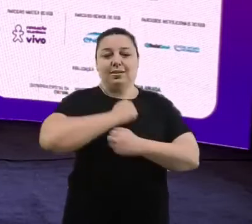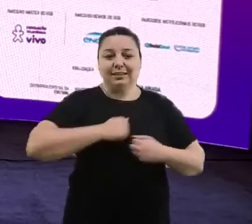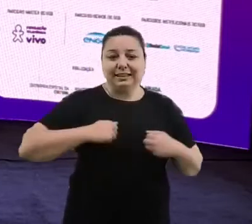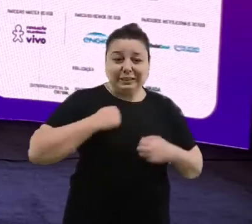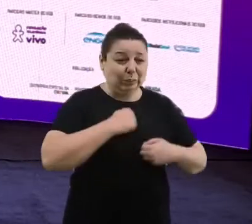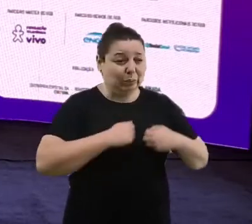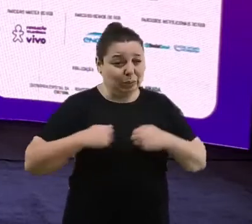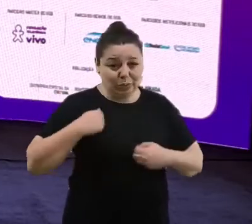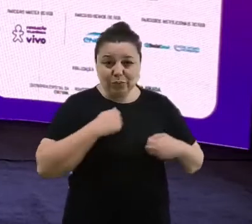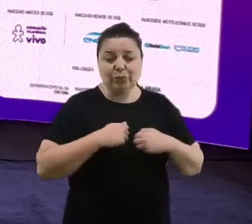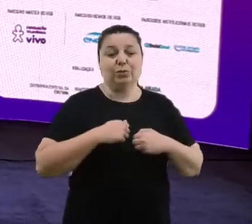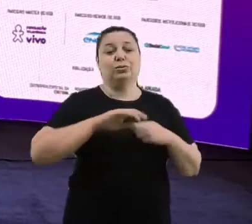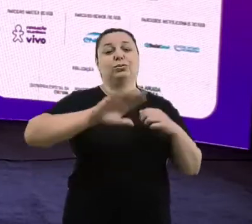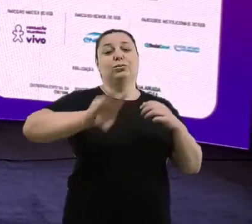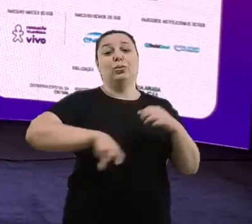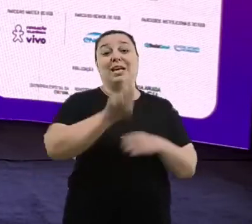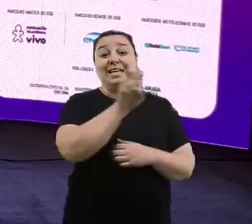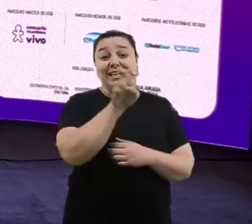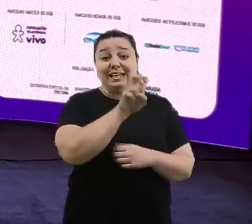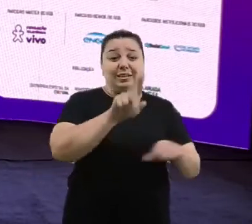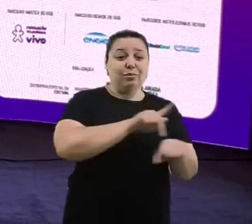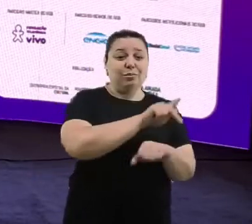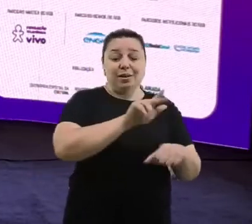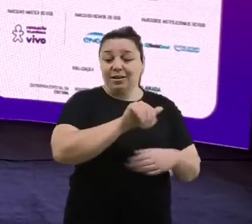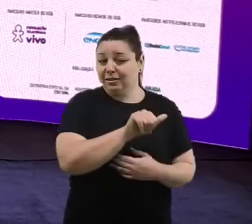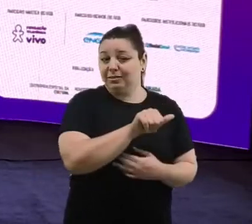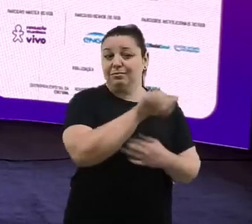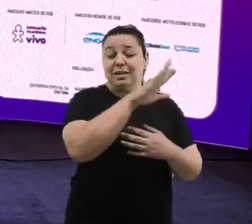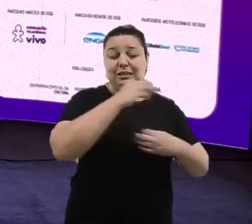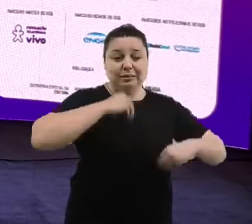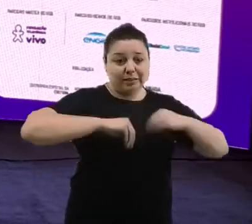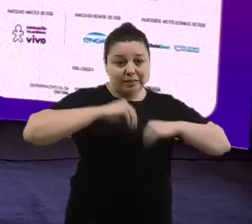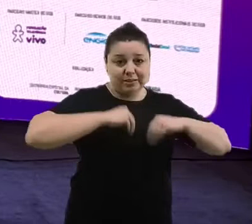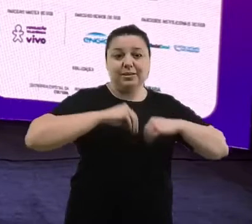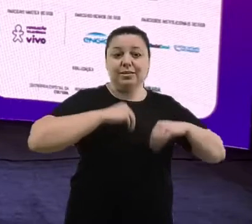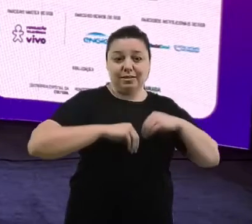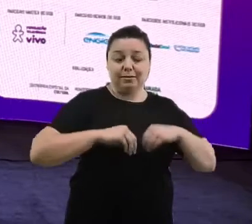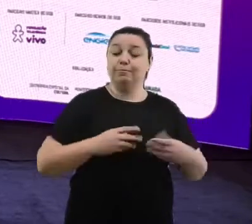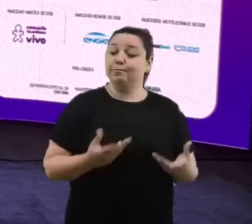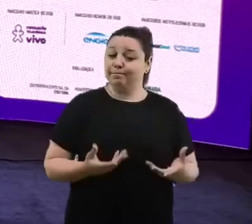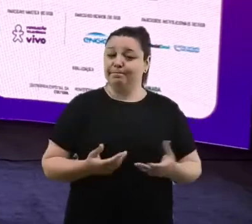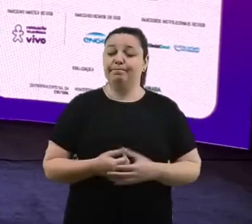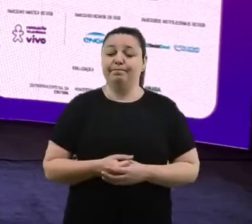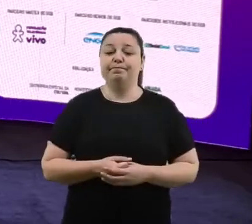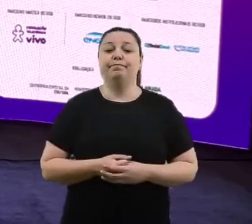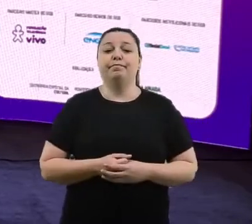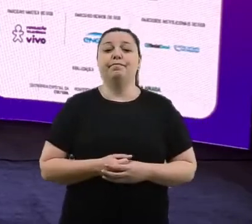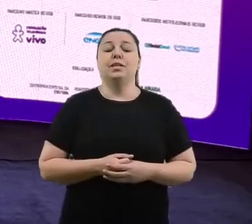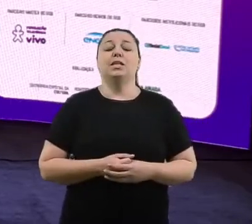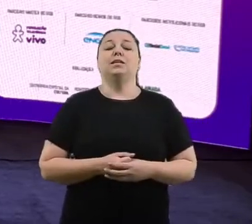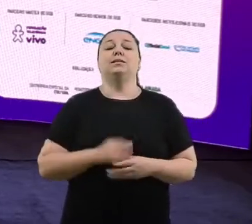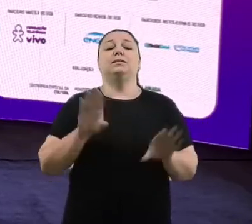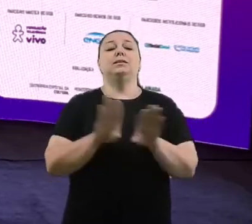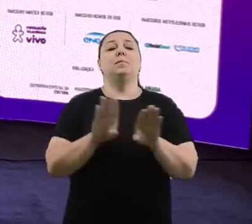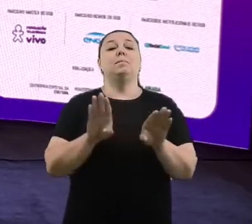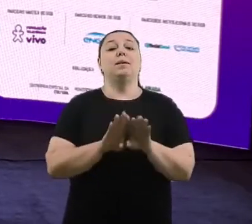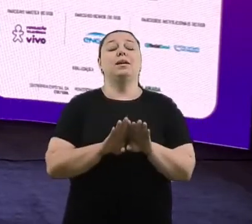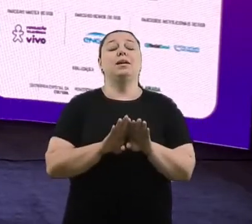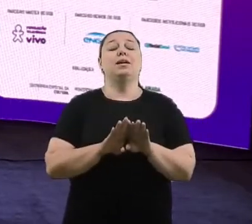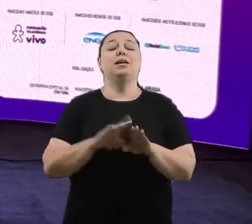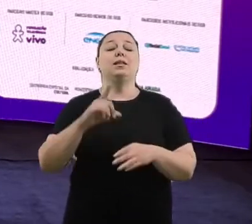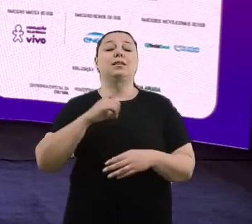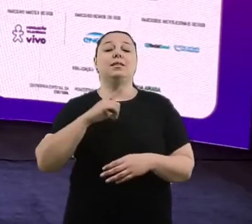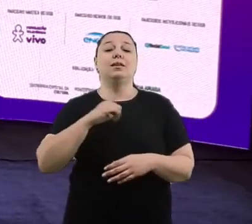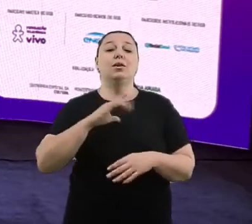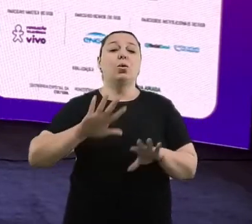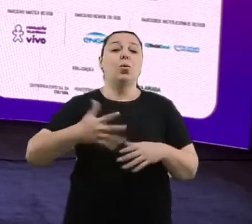Mental. E o que aconteceu? Foi declarado que quase 1 bilhão de pessoas vivem com transtorno mental, 3 milhões